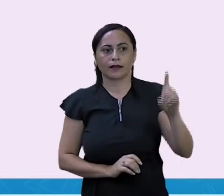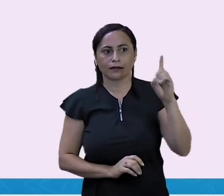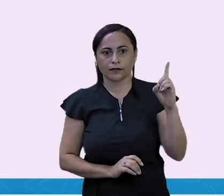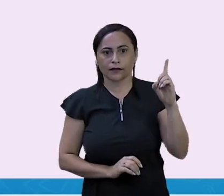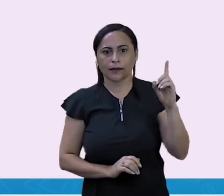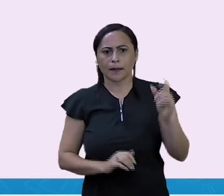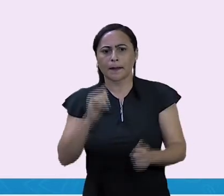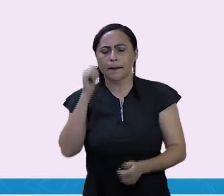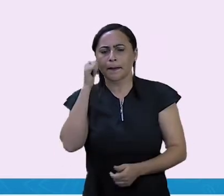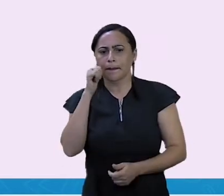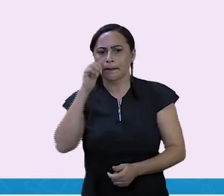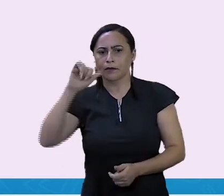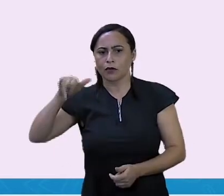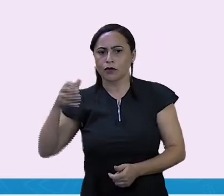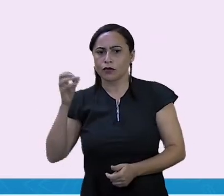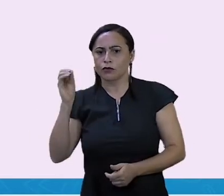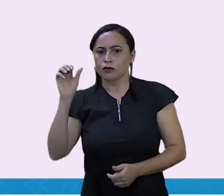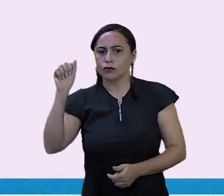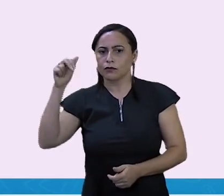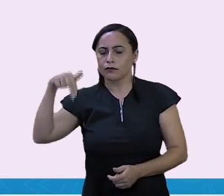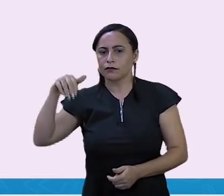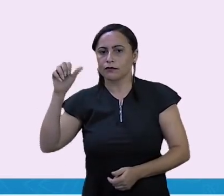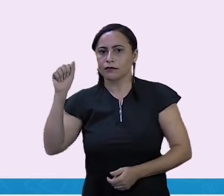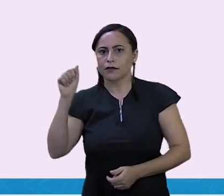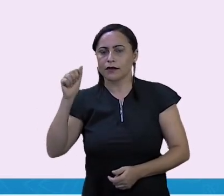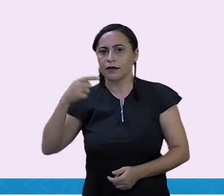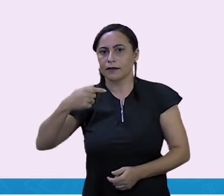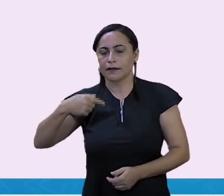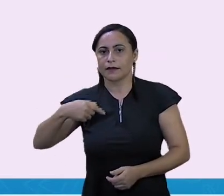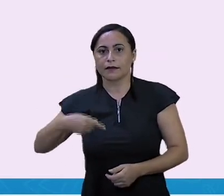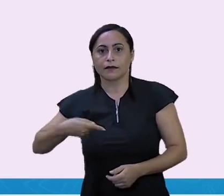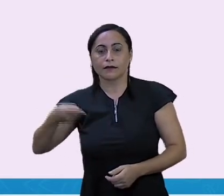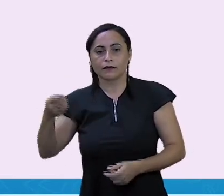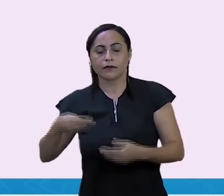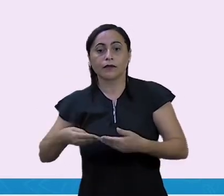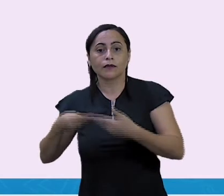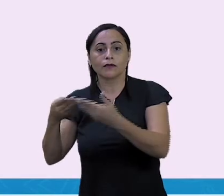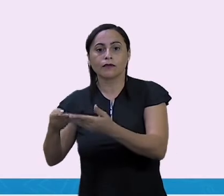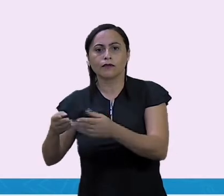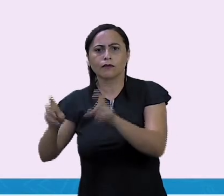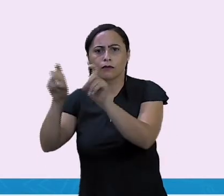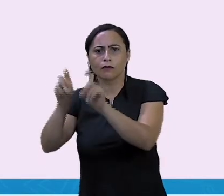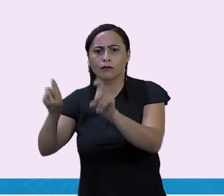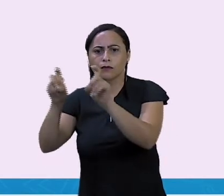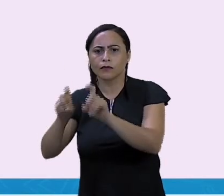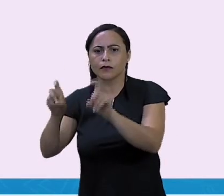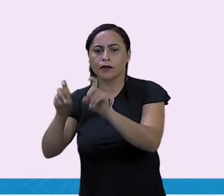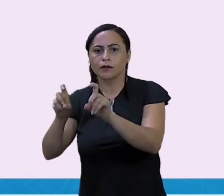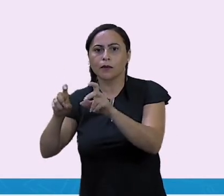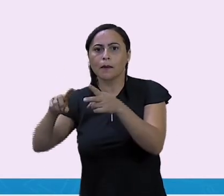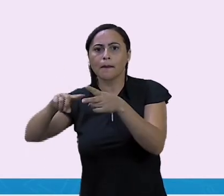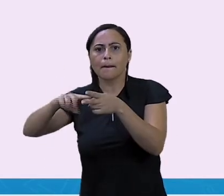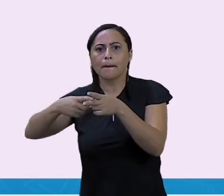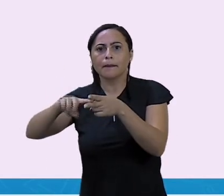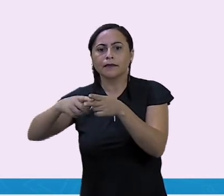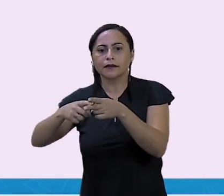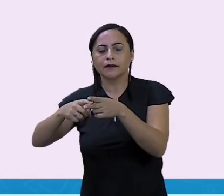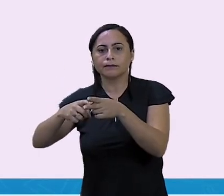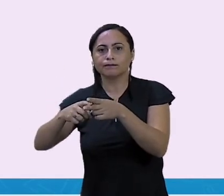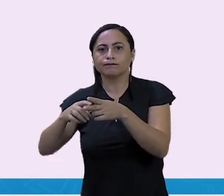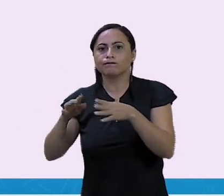Joana mandou o seu computador para o concerto. Concerto com S